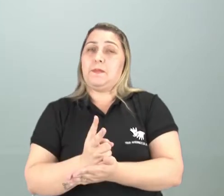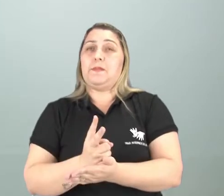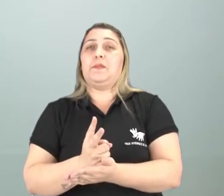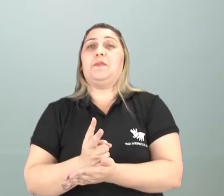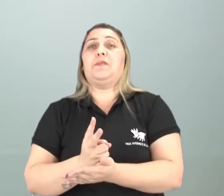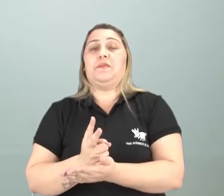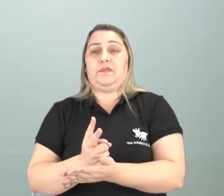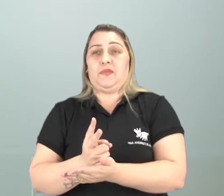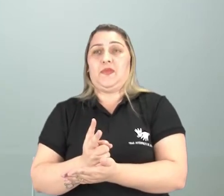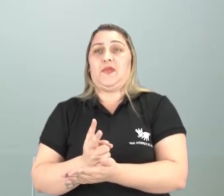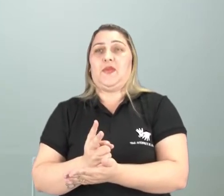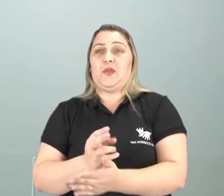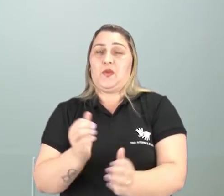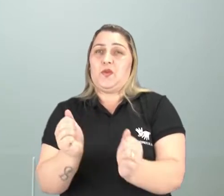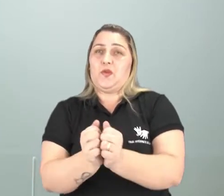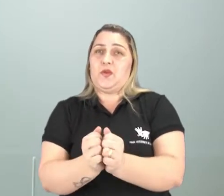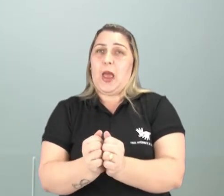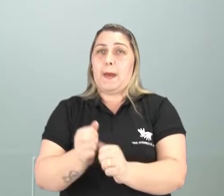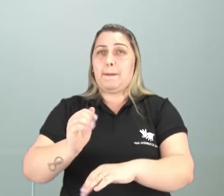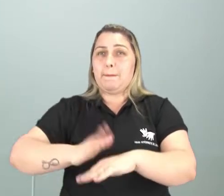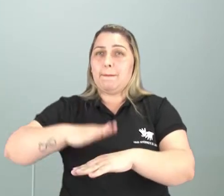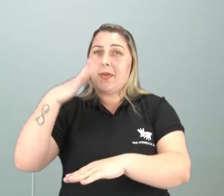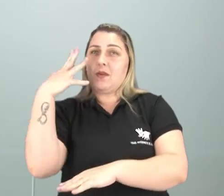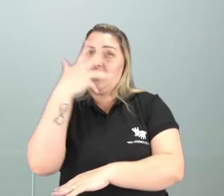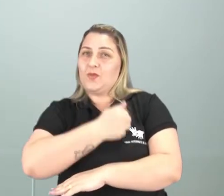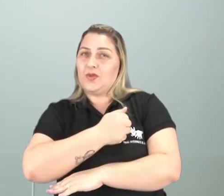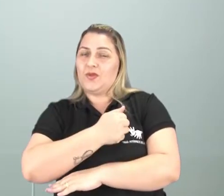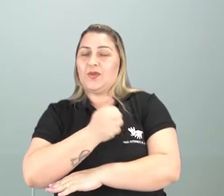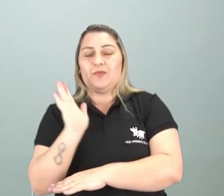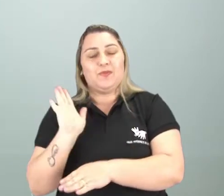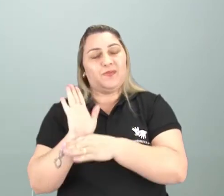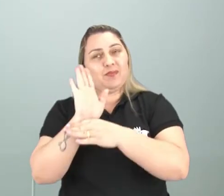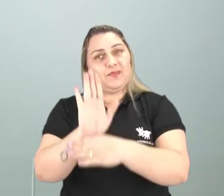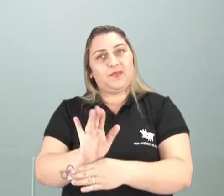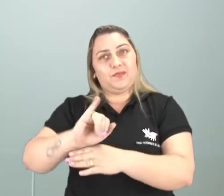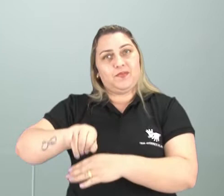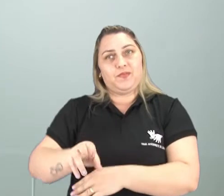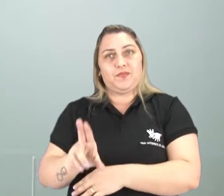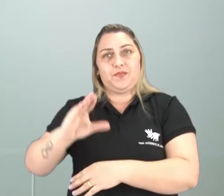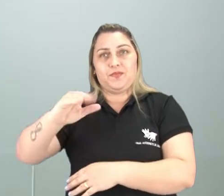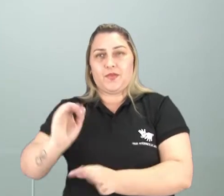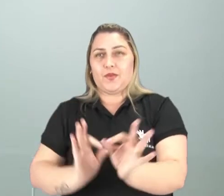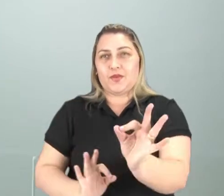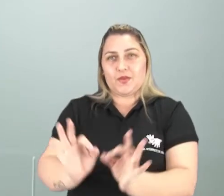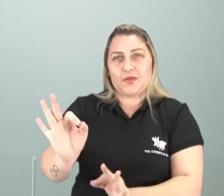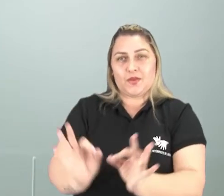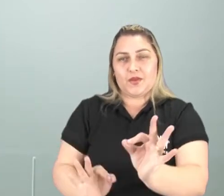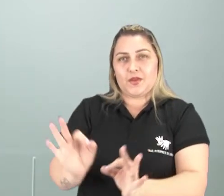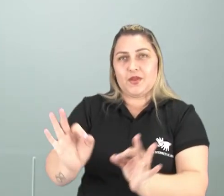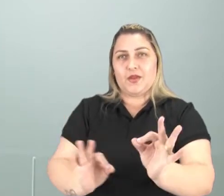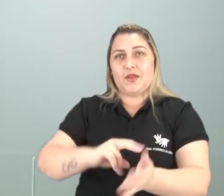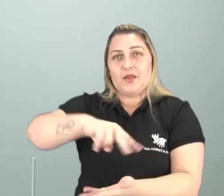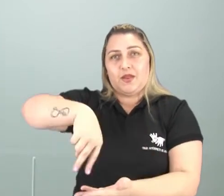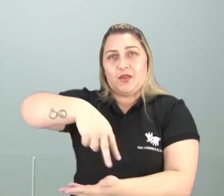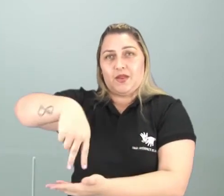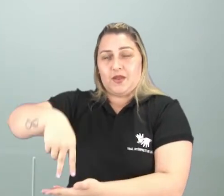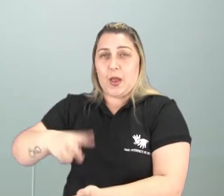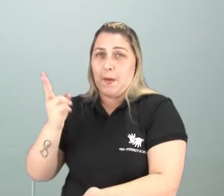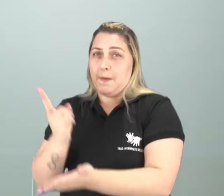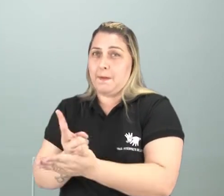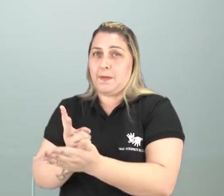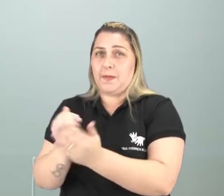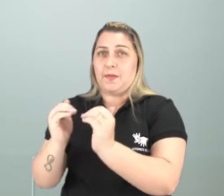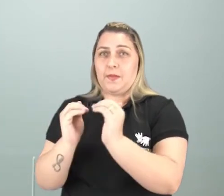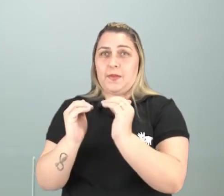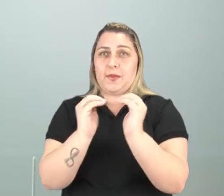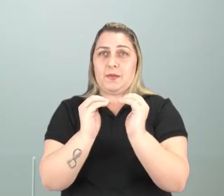mesmo tamanho juntos ficaria mais bonito vamos ajudar o juca a organizar os dançarinos que